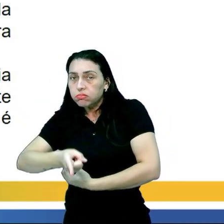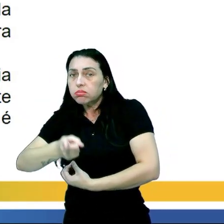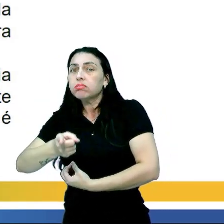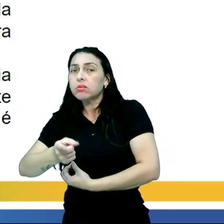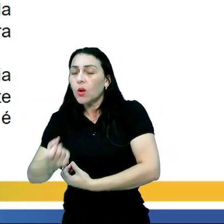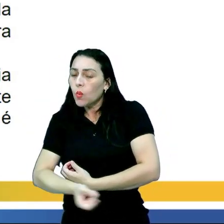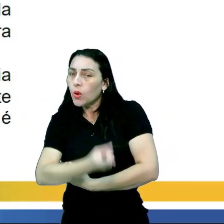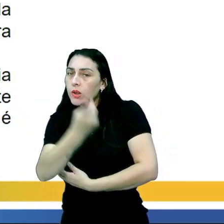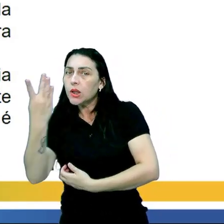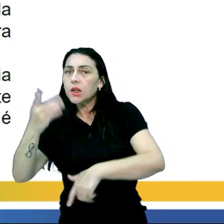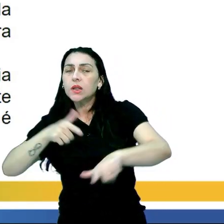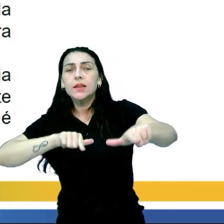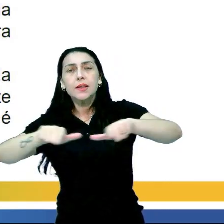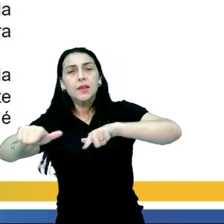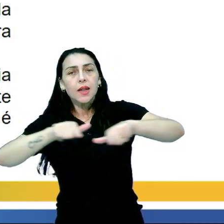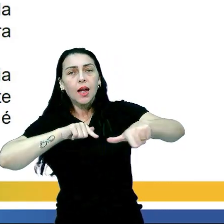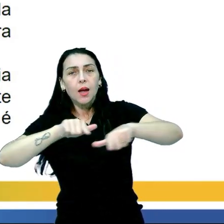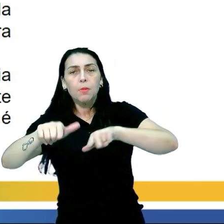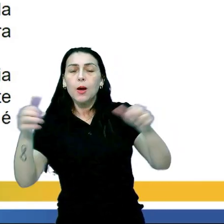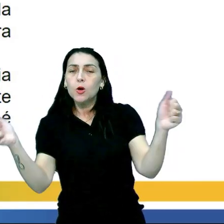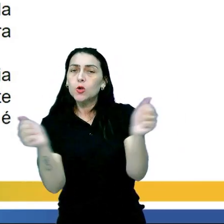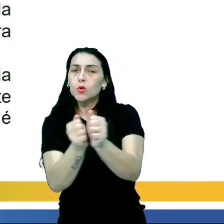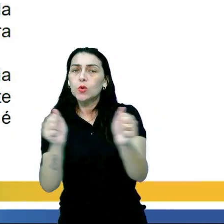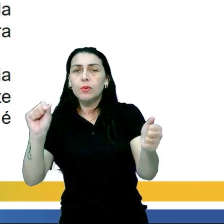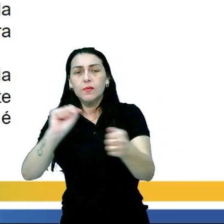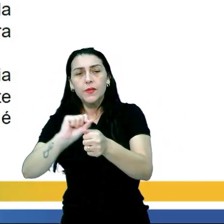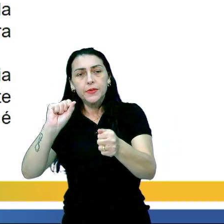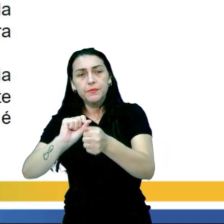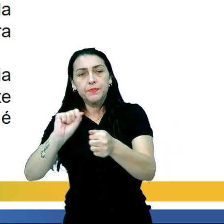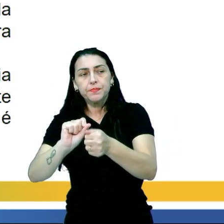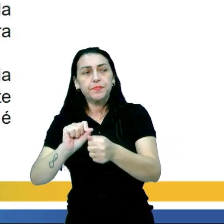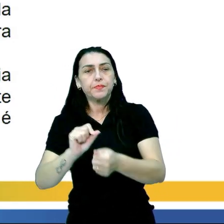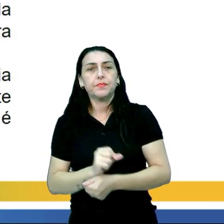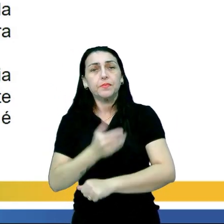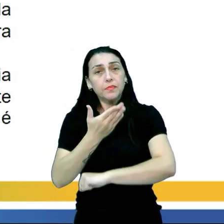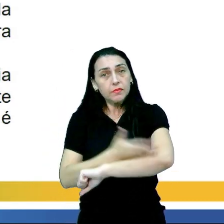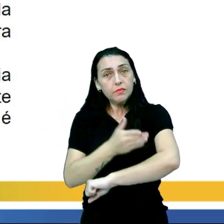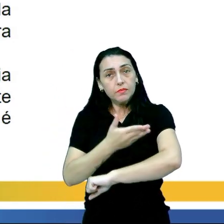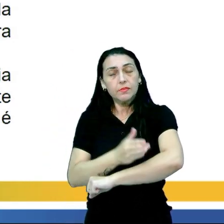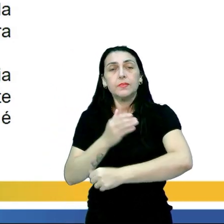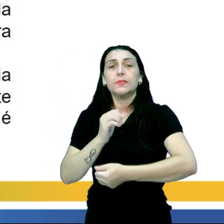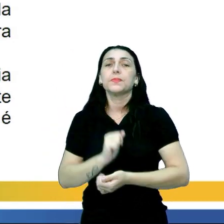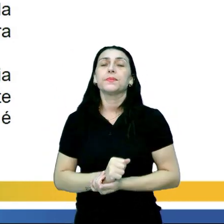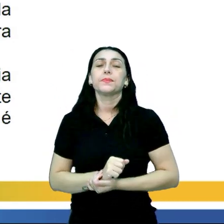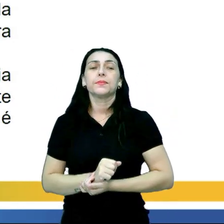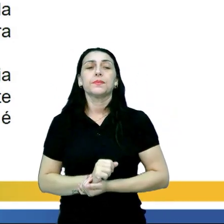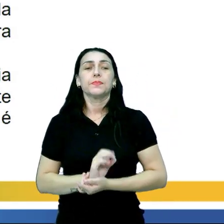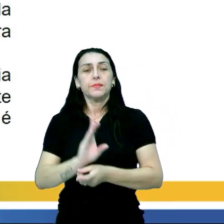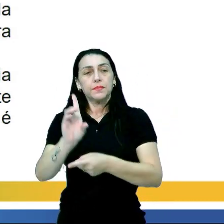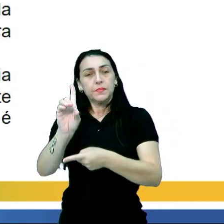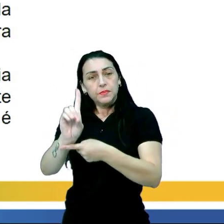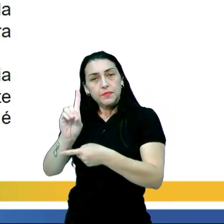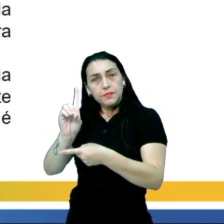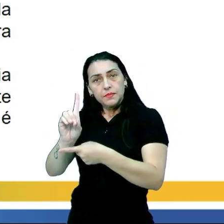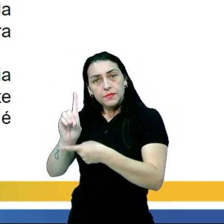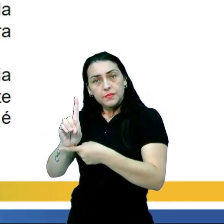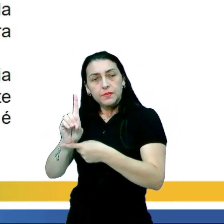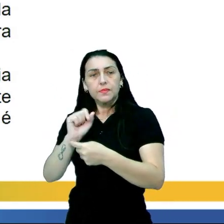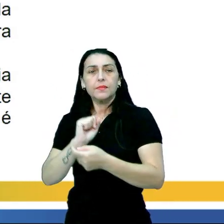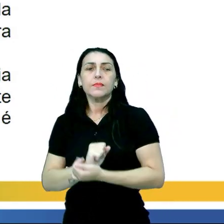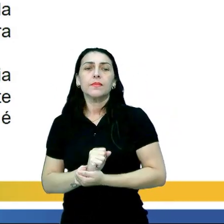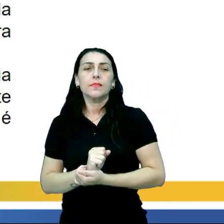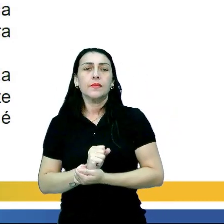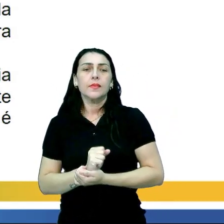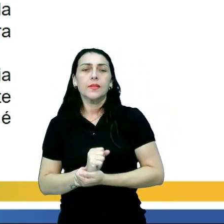a quantidade de trabalho embutido para realizar no fabrico da mercadoria. Então, a letra D.